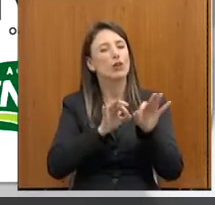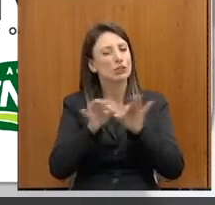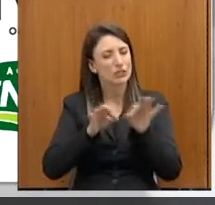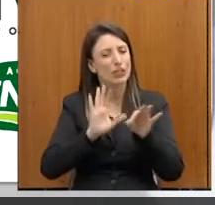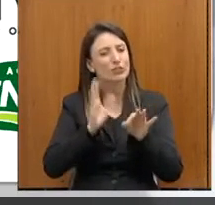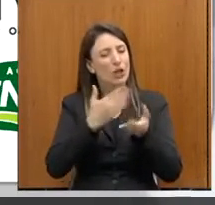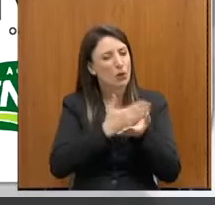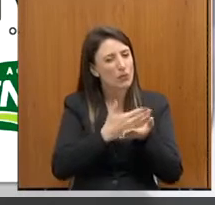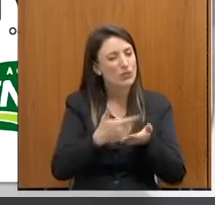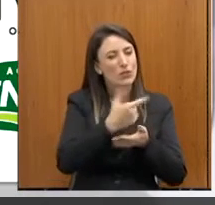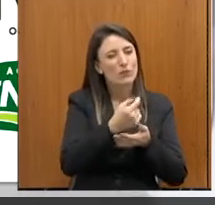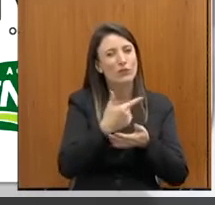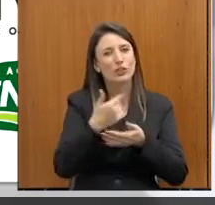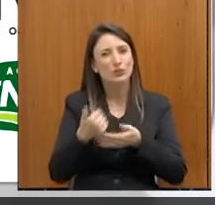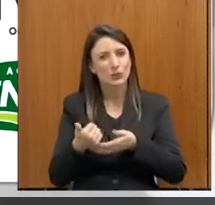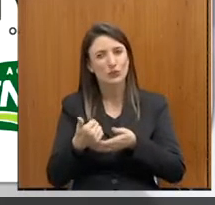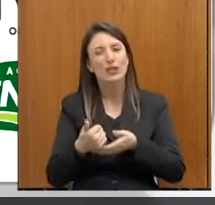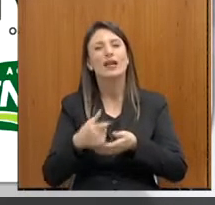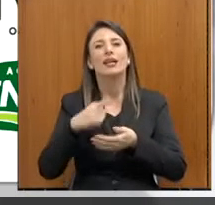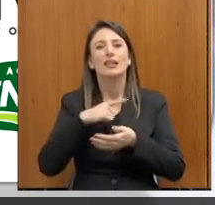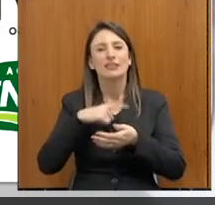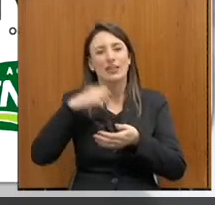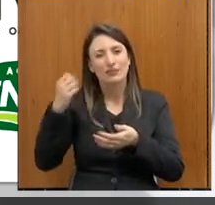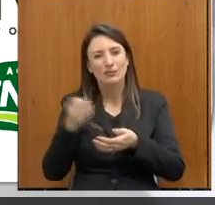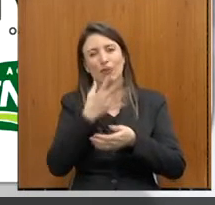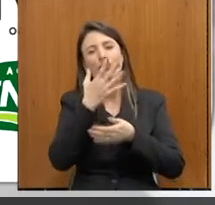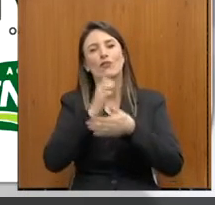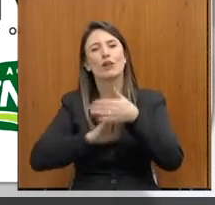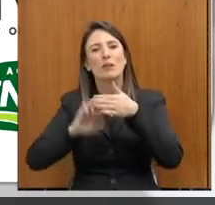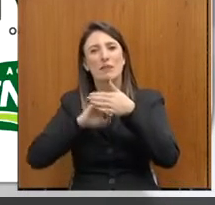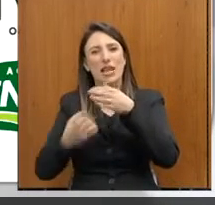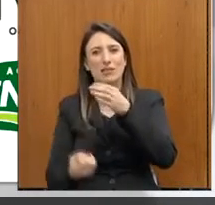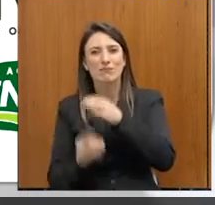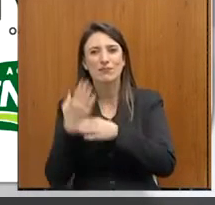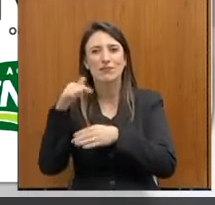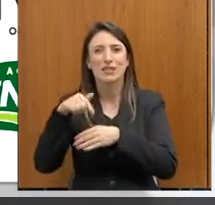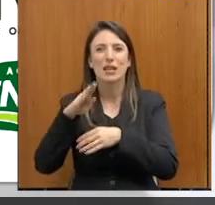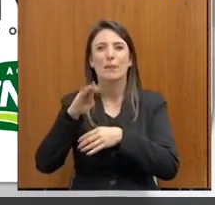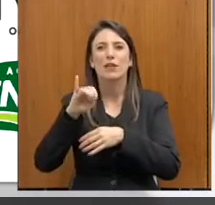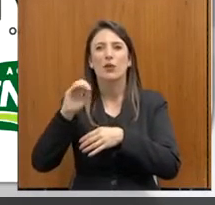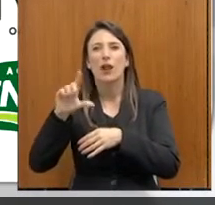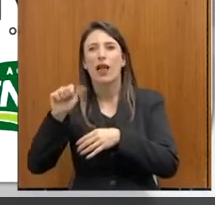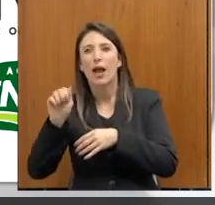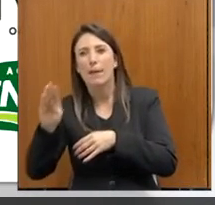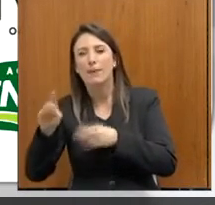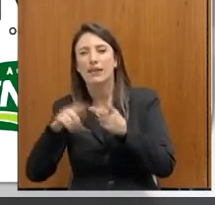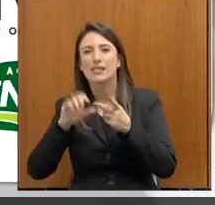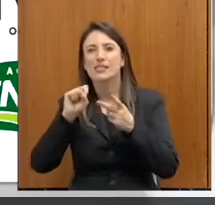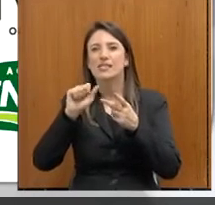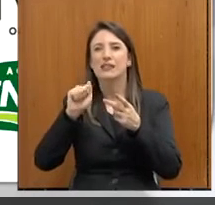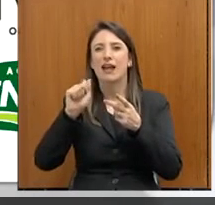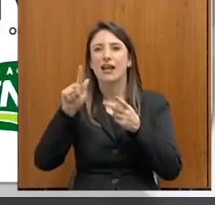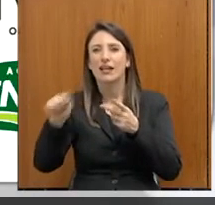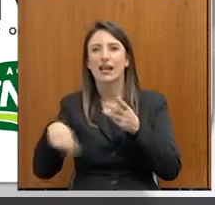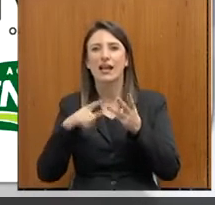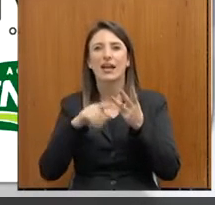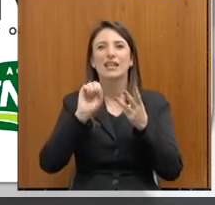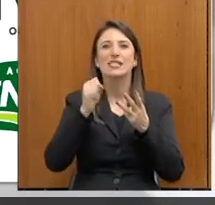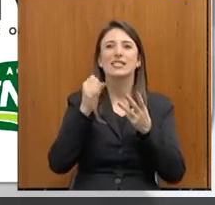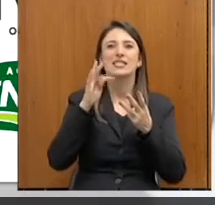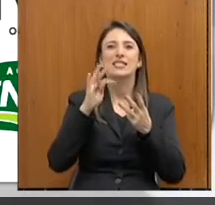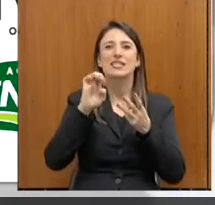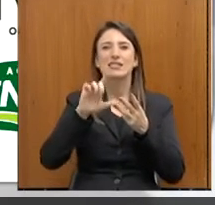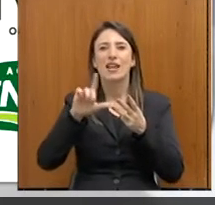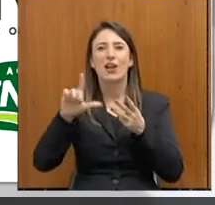empresas que foram trazidas nesta gestão a própria violar da sag a estelante né que é uma união de indústrias